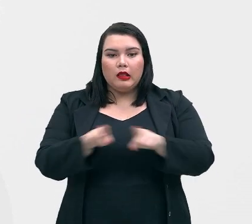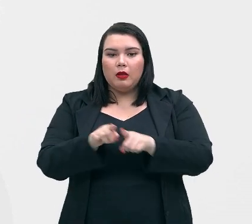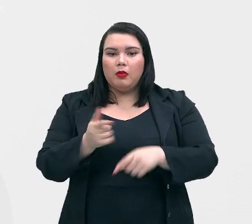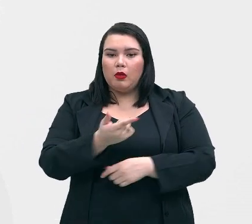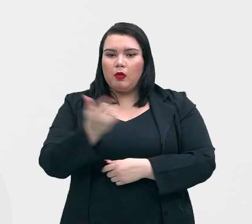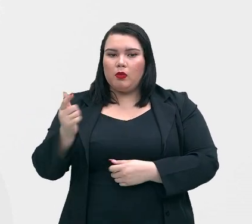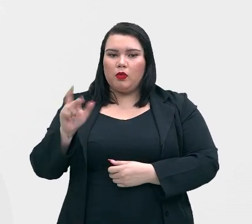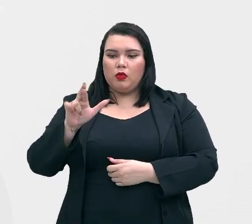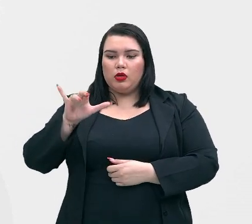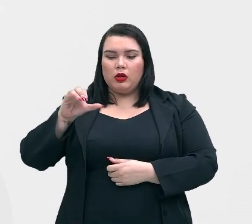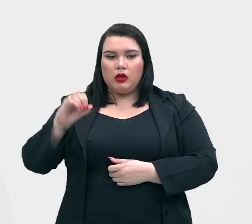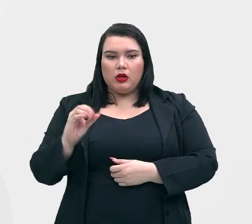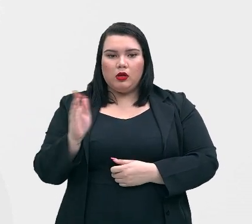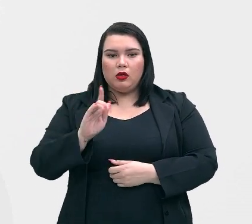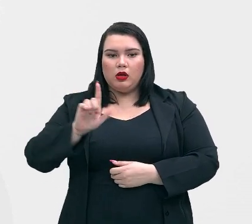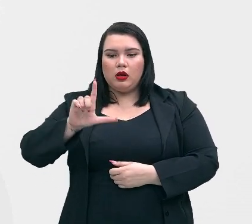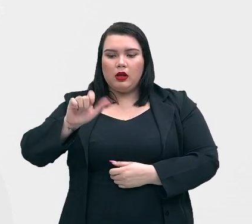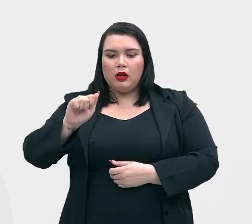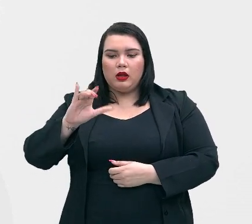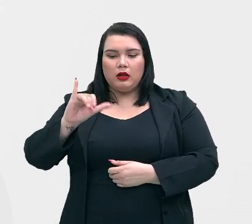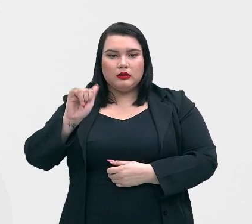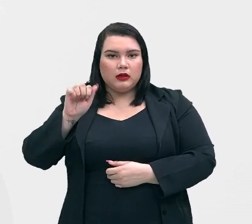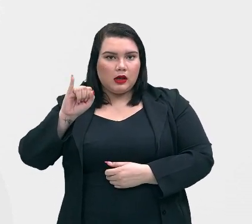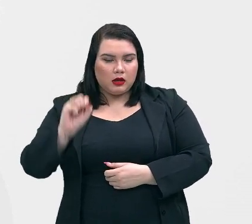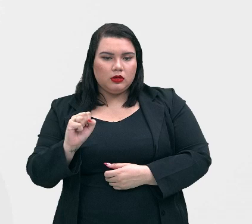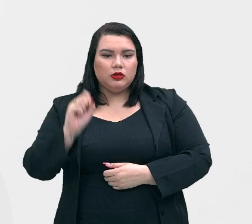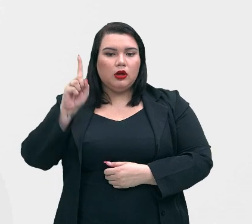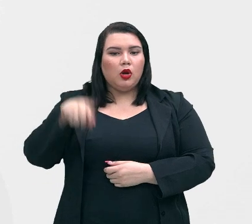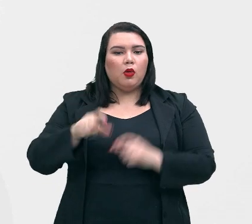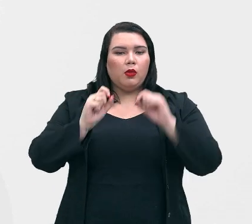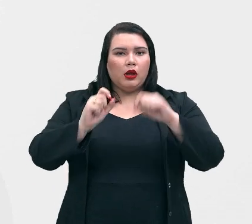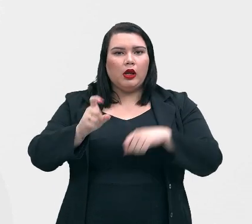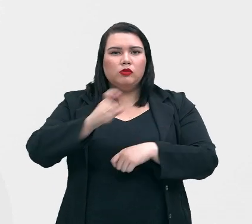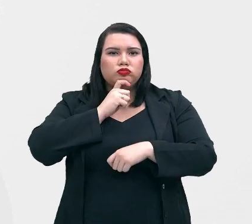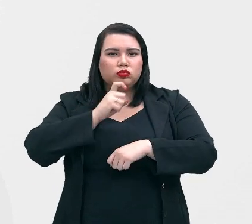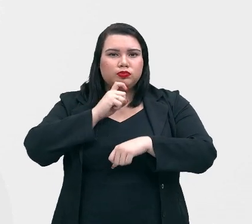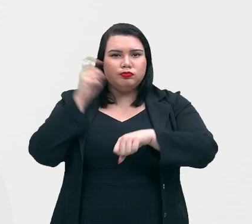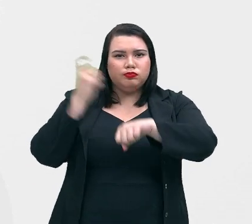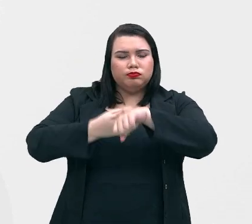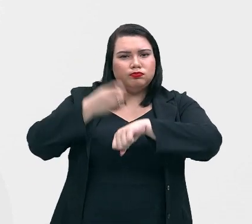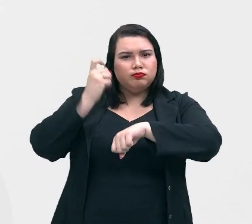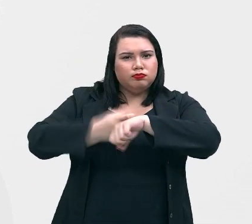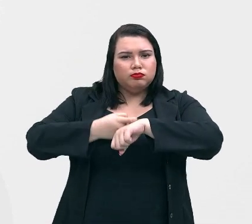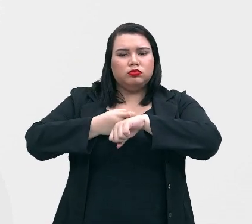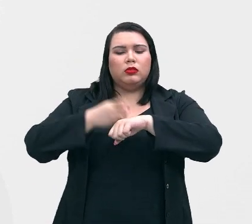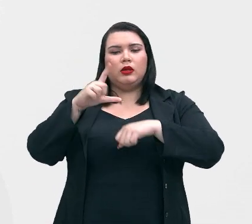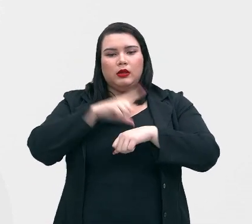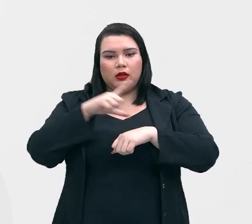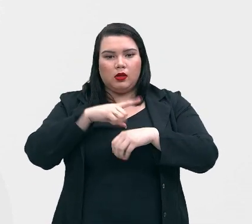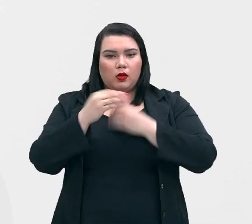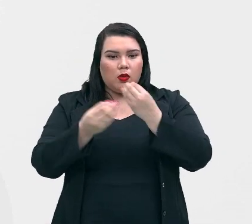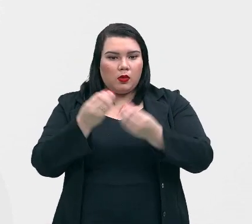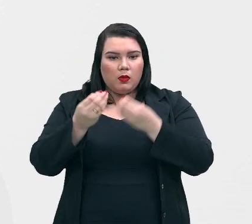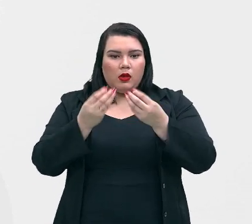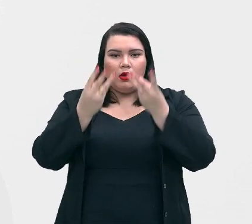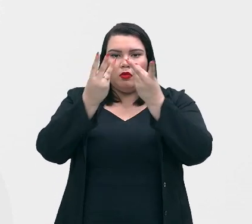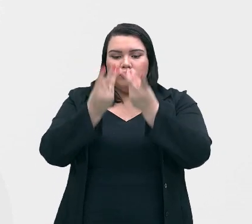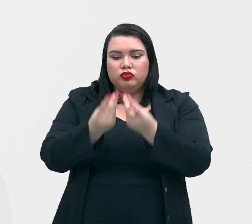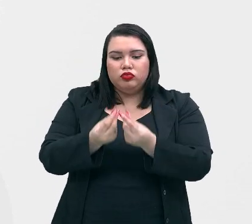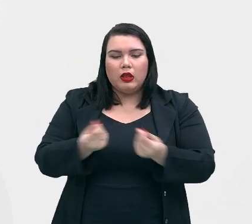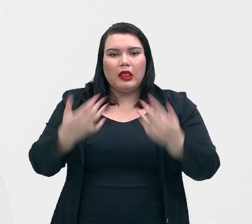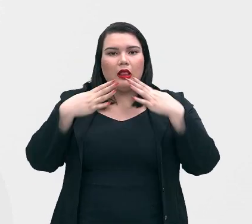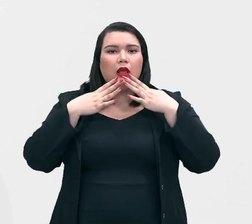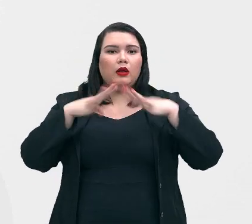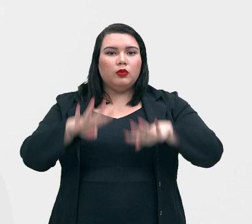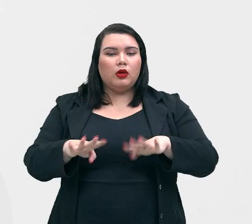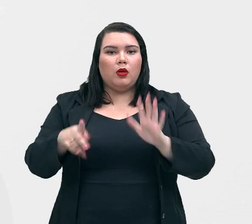glaciais, que são abastecidos aí pelas geleiras, pelas calotas polares, né? Que vem através do derretimento natural do